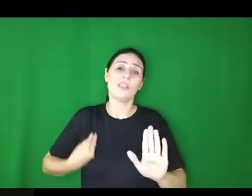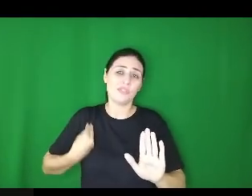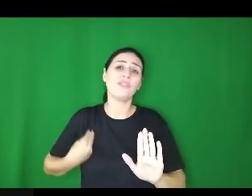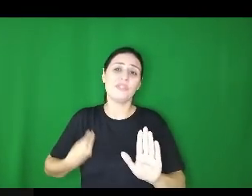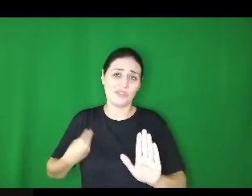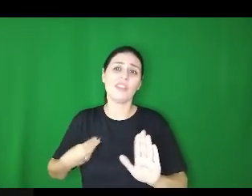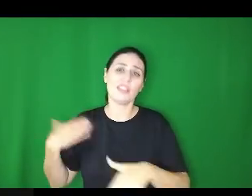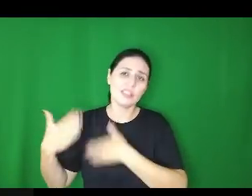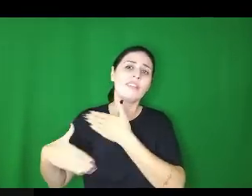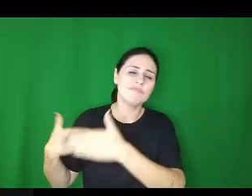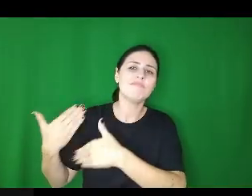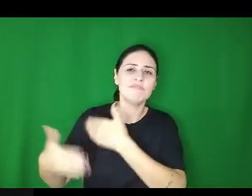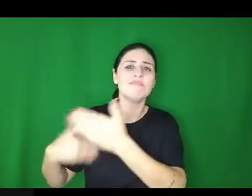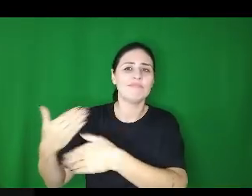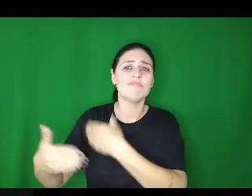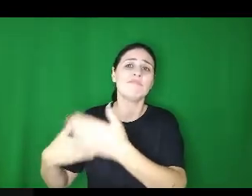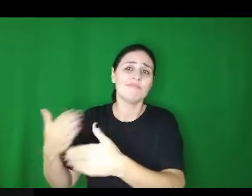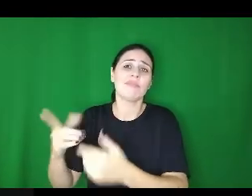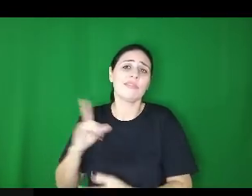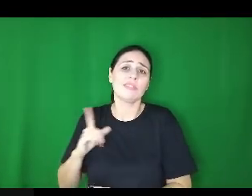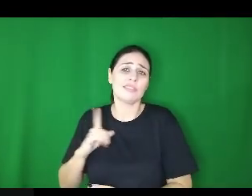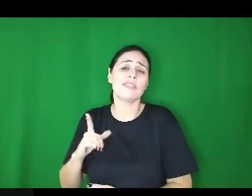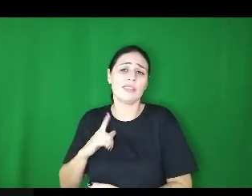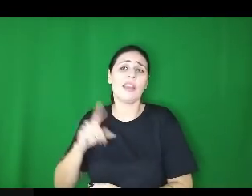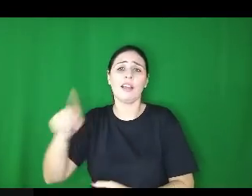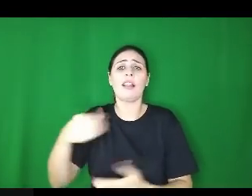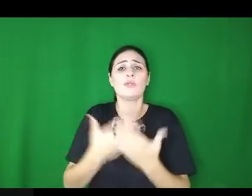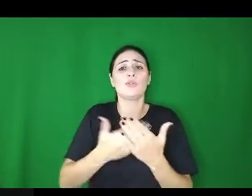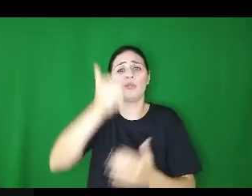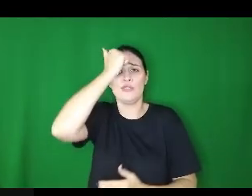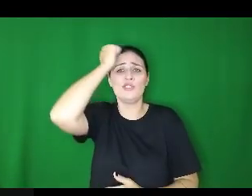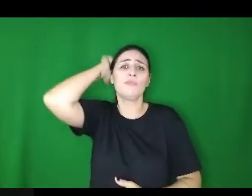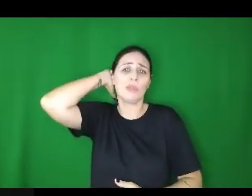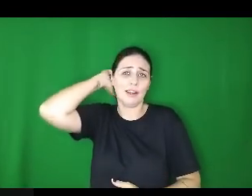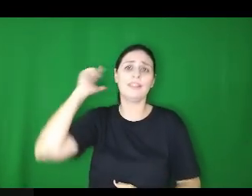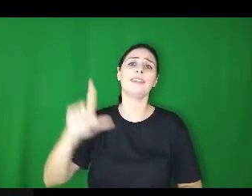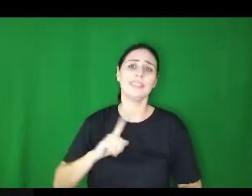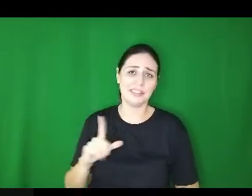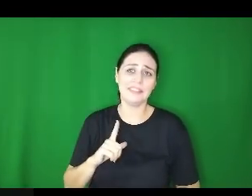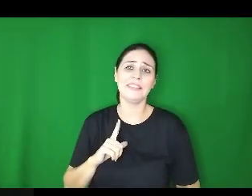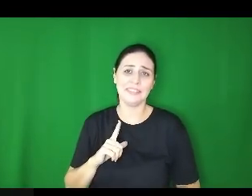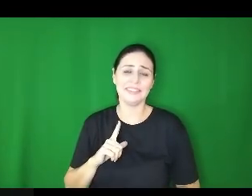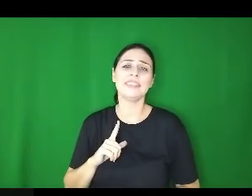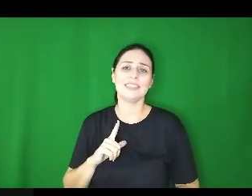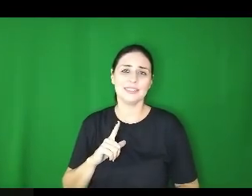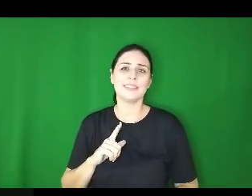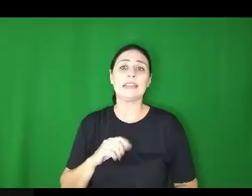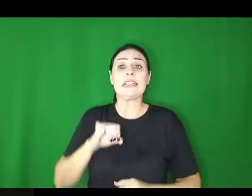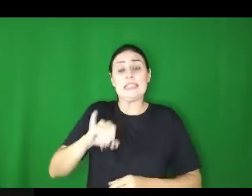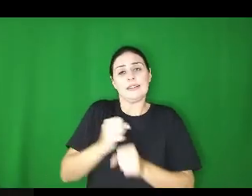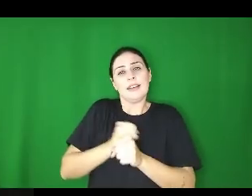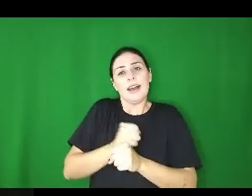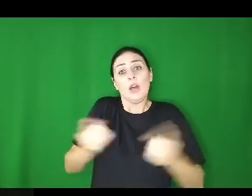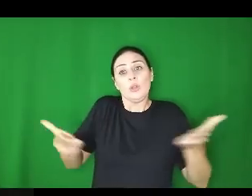vou aprender, isso vai comprometer o meu desempenho nos outros anos, né? Tem algumas dessas que, né,